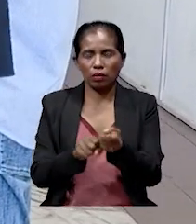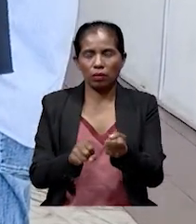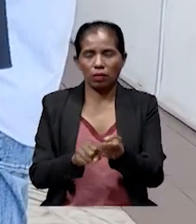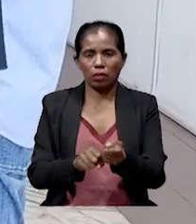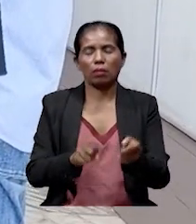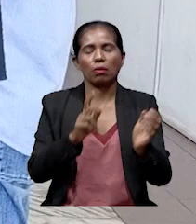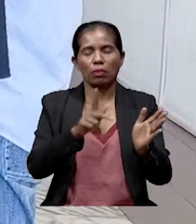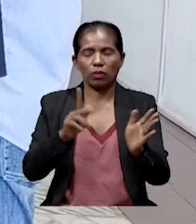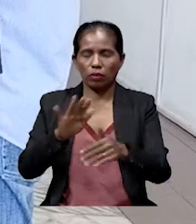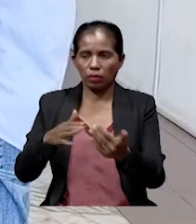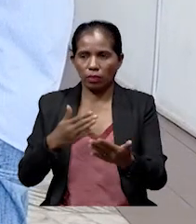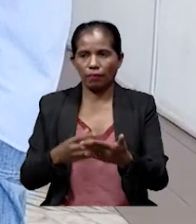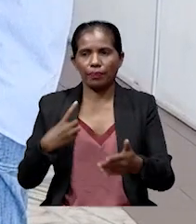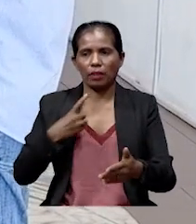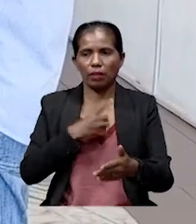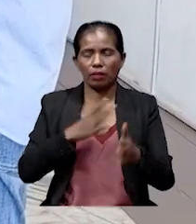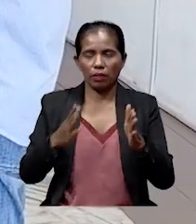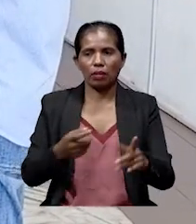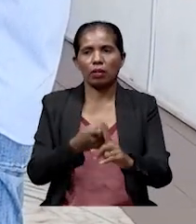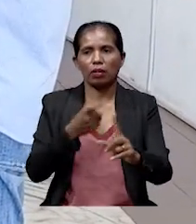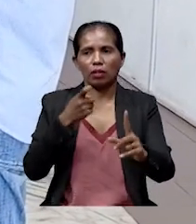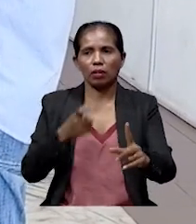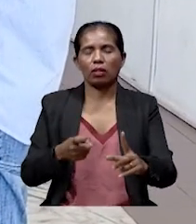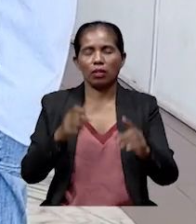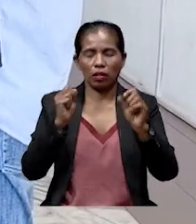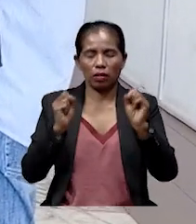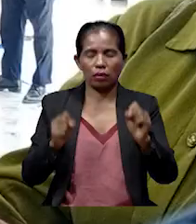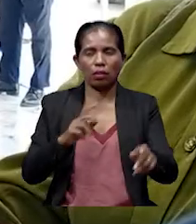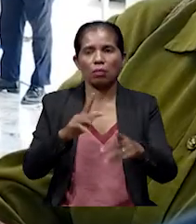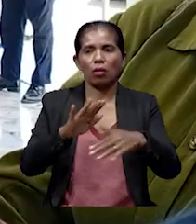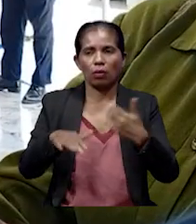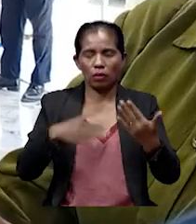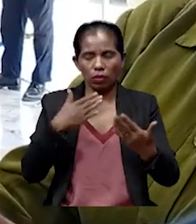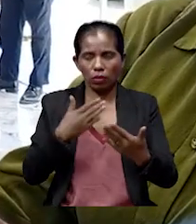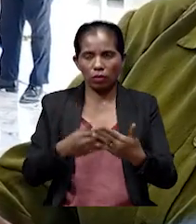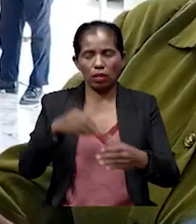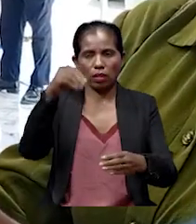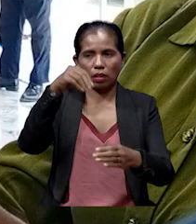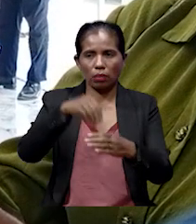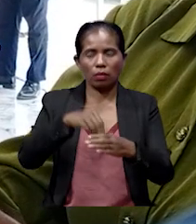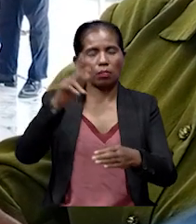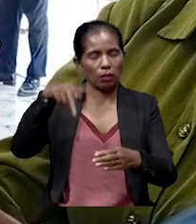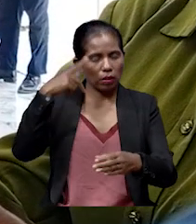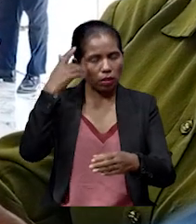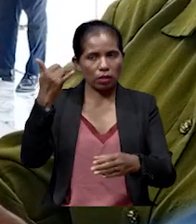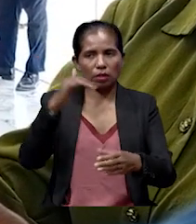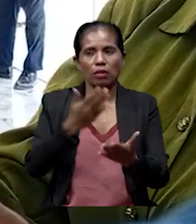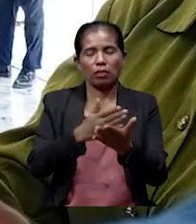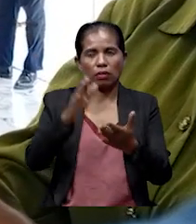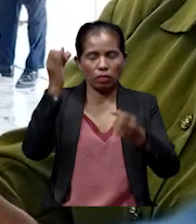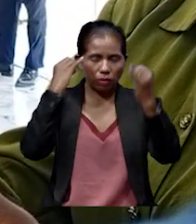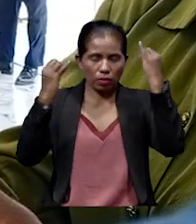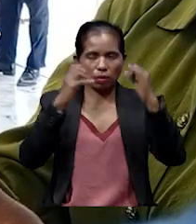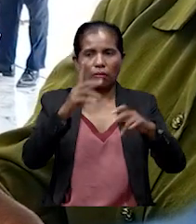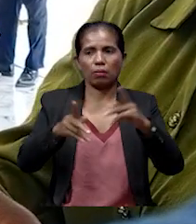roto. Deputada ne hateten, li russi imprensa, ema roto, inclui político Sira, bele fa informação ba